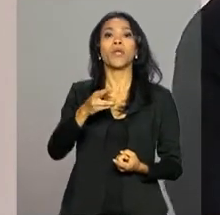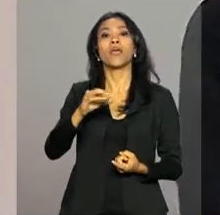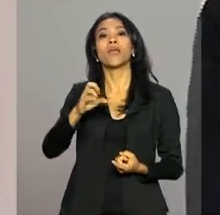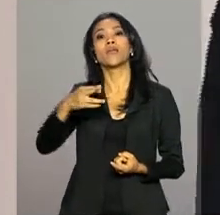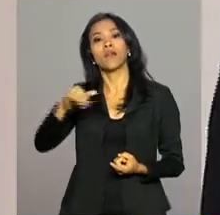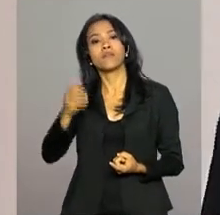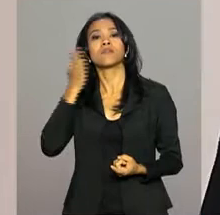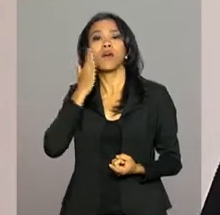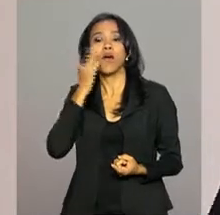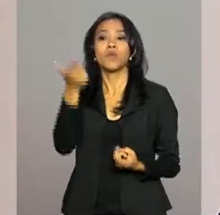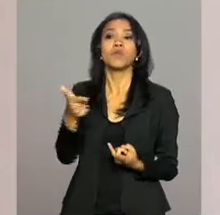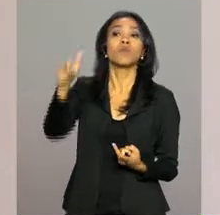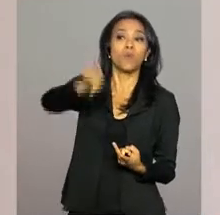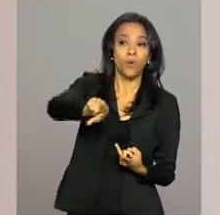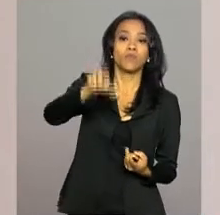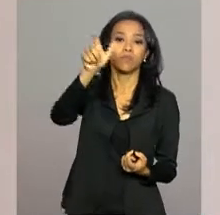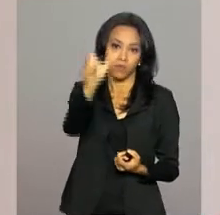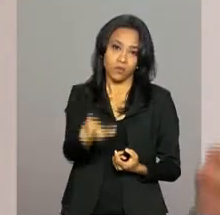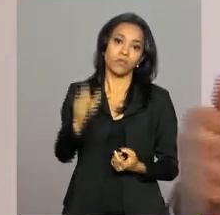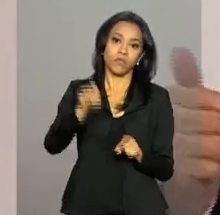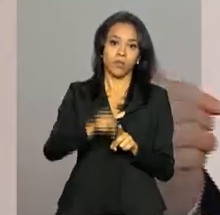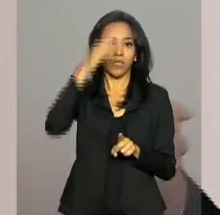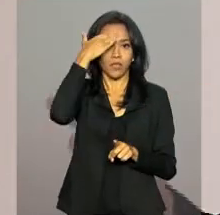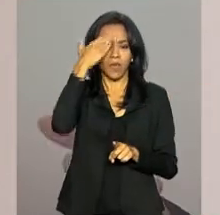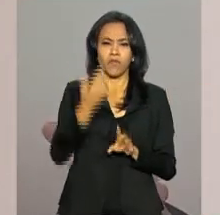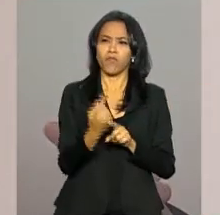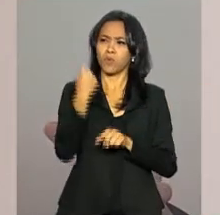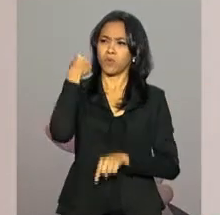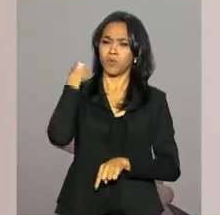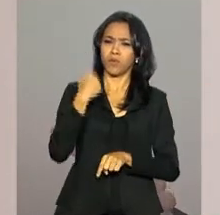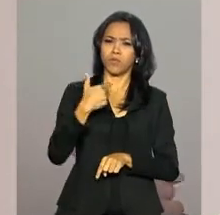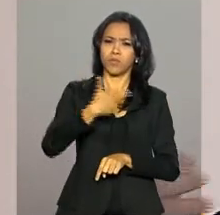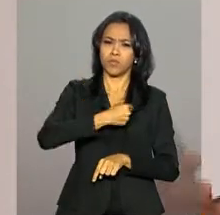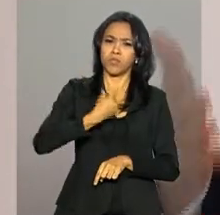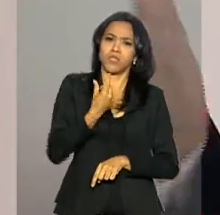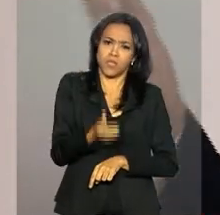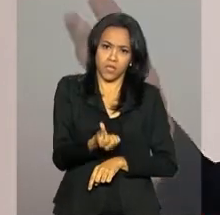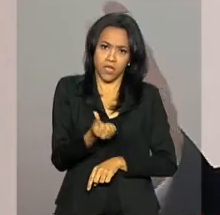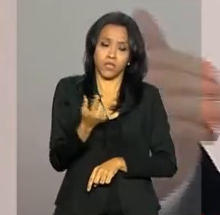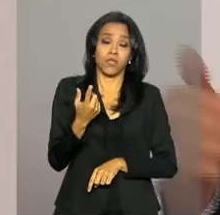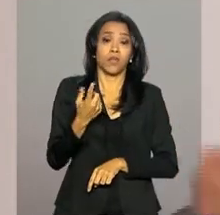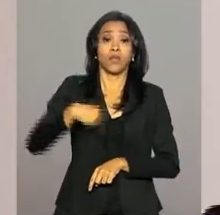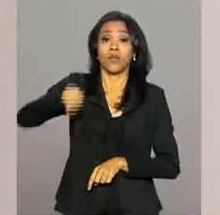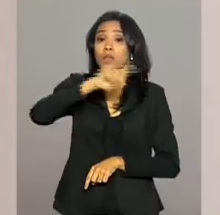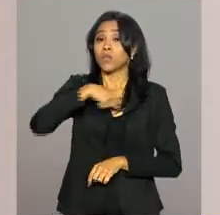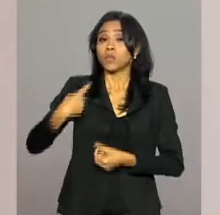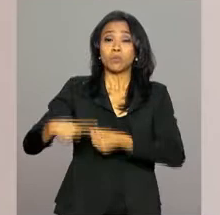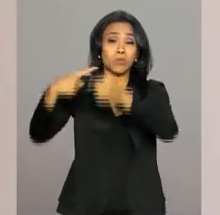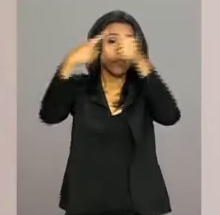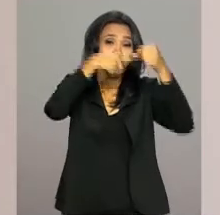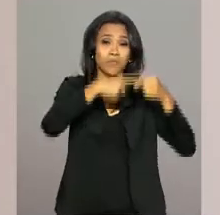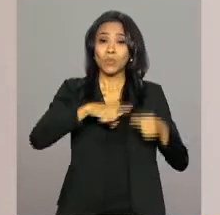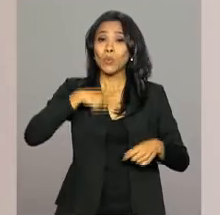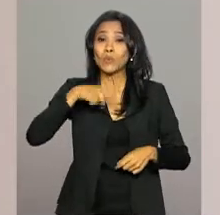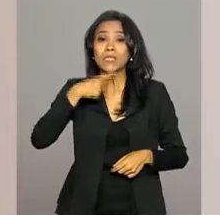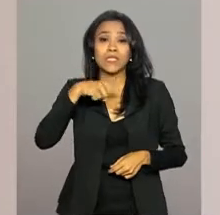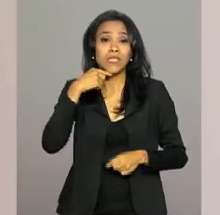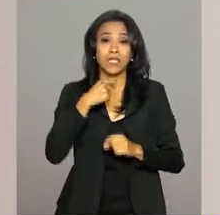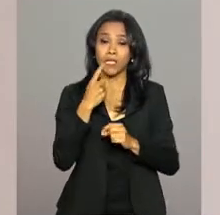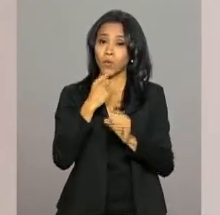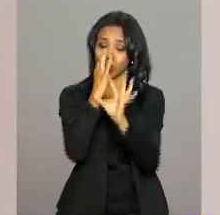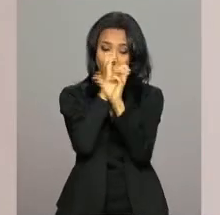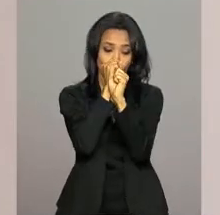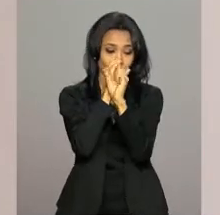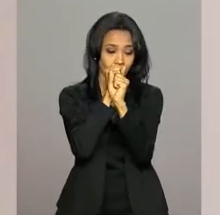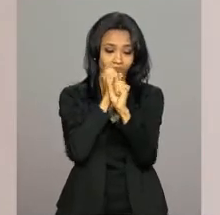fizemos em relação aos municípios no ano de 2016 ainda os municípios não conseguiram fechar o seu